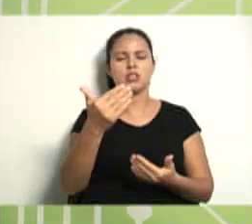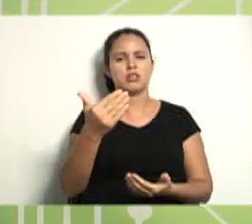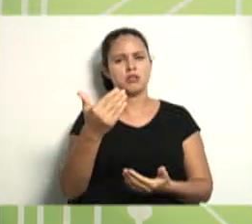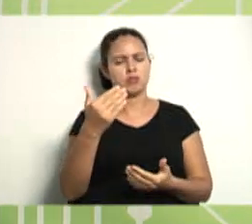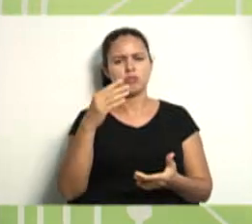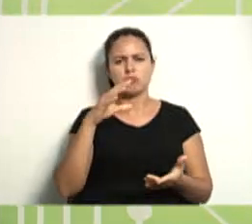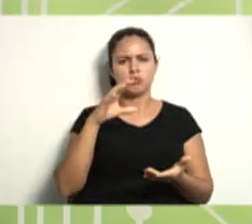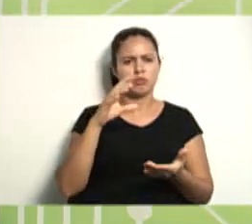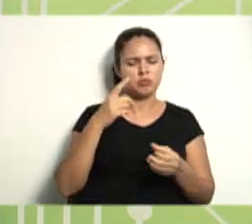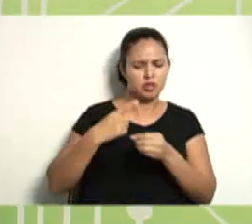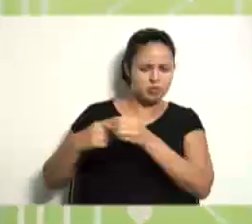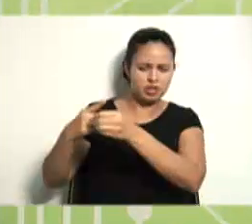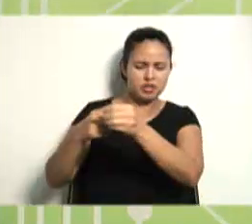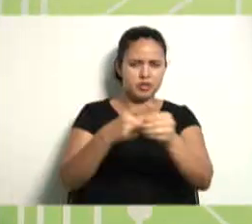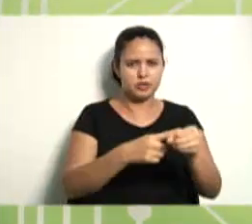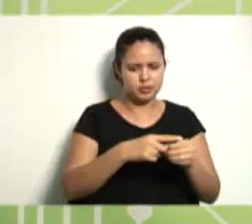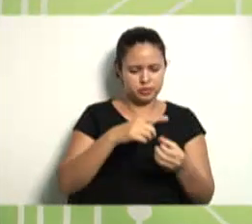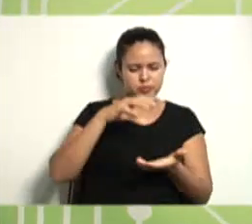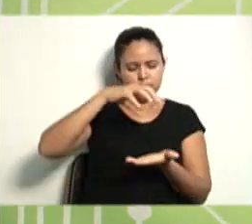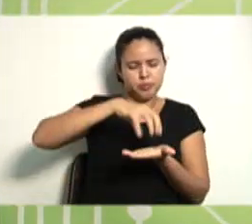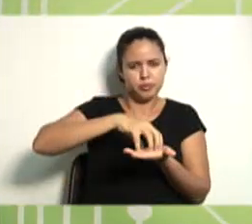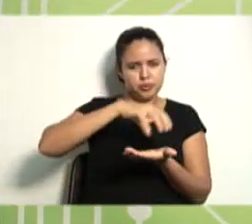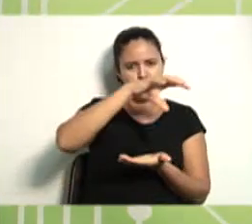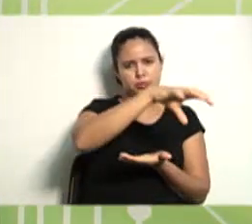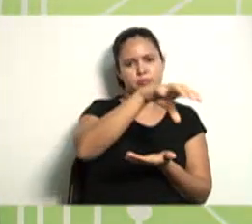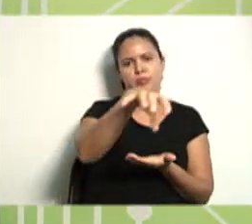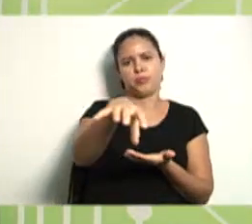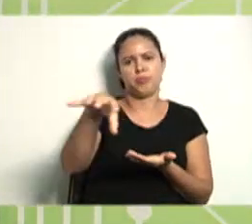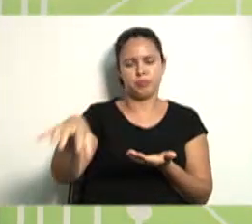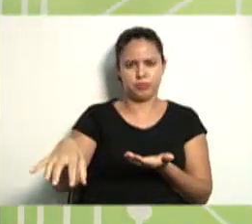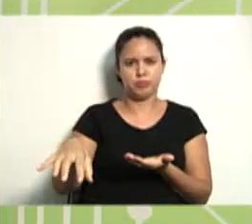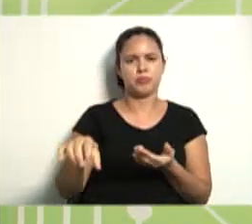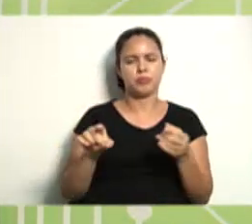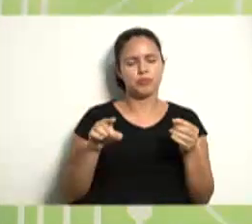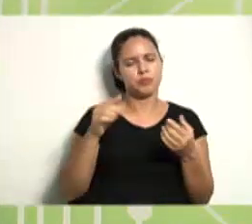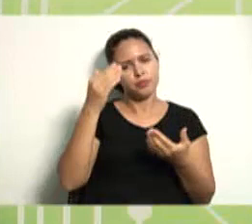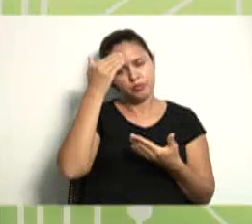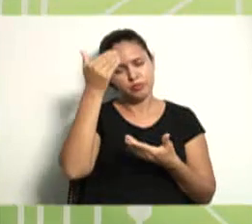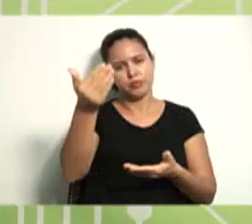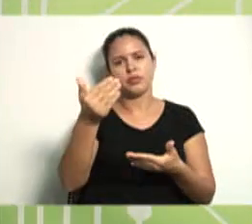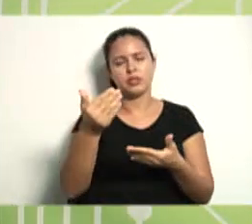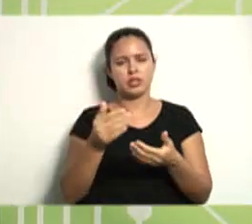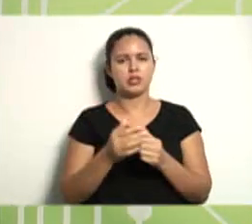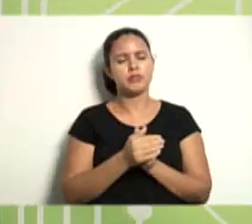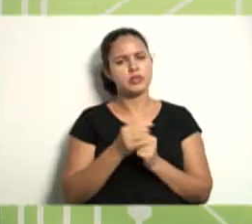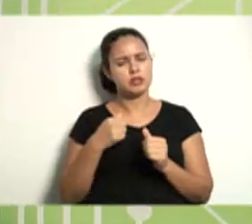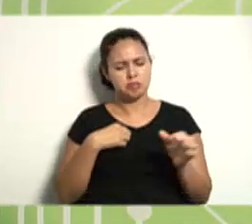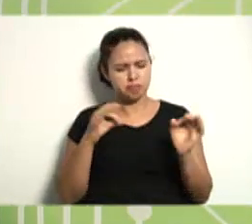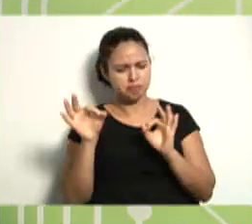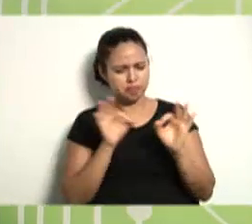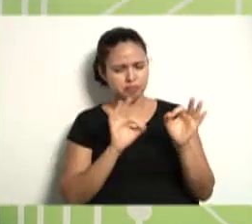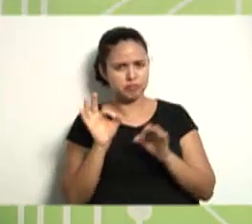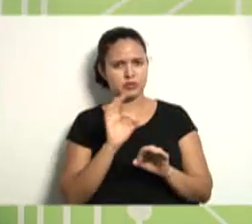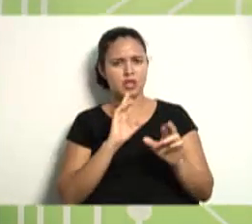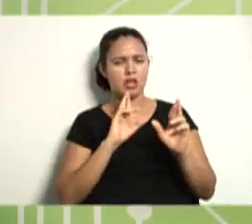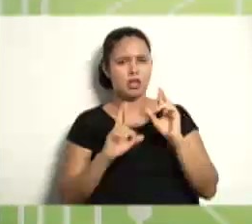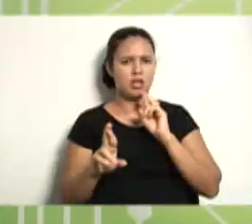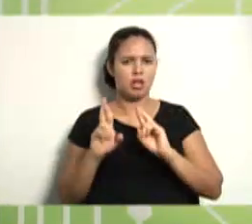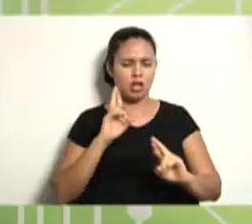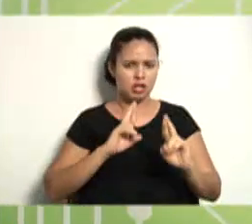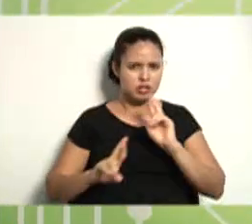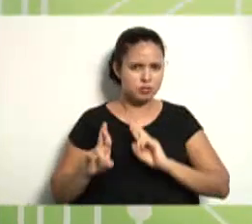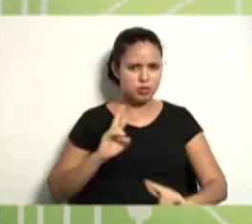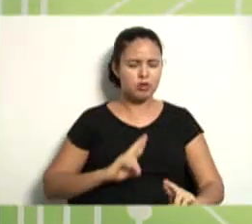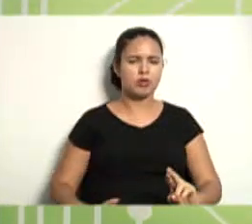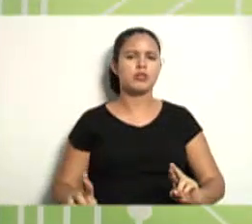nos polos. Eu gostei da participação de vocês. Eu tinha até estruturado a resposta, de várias respostas